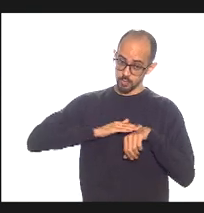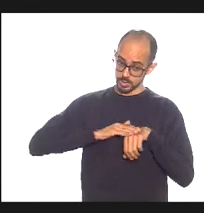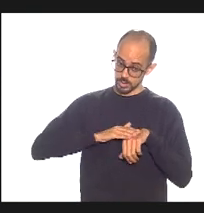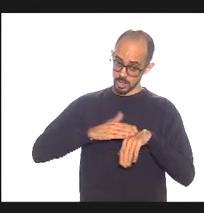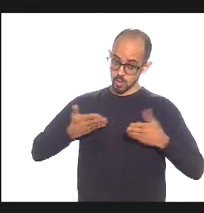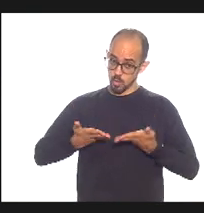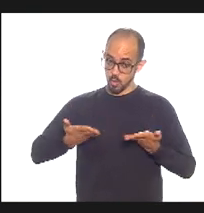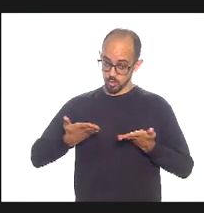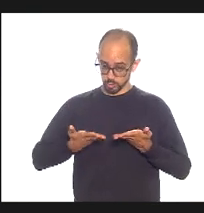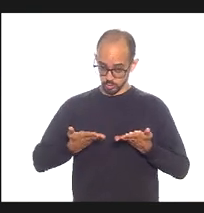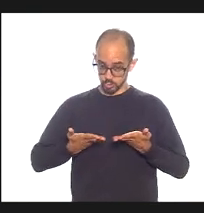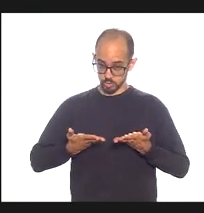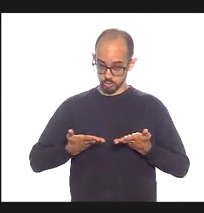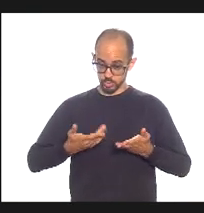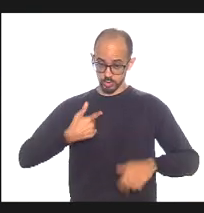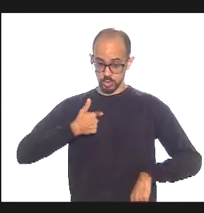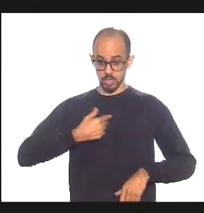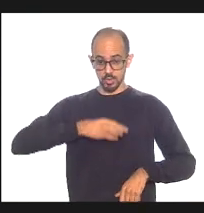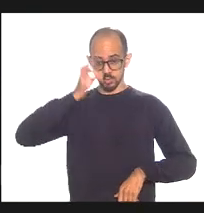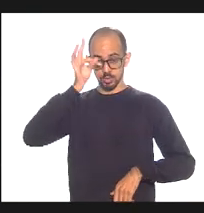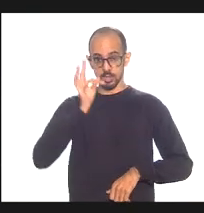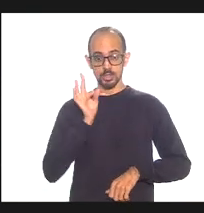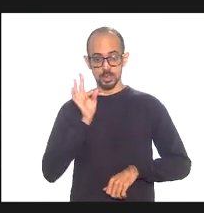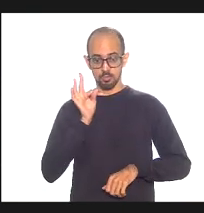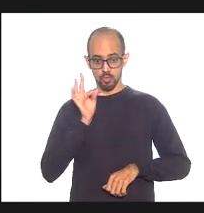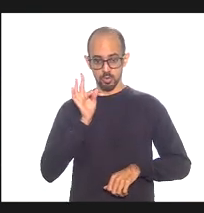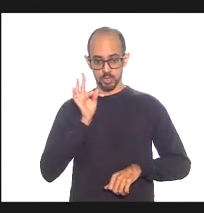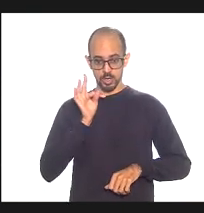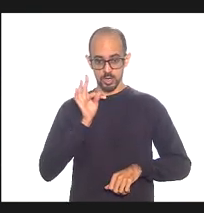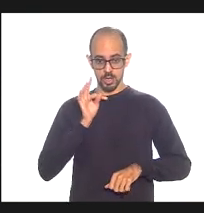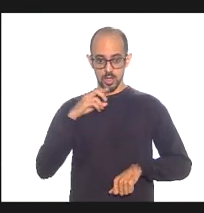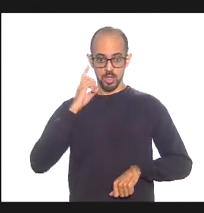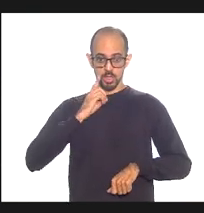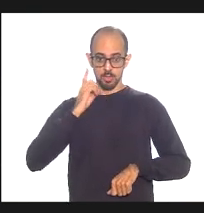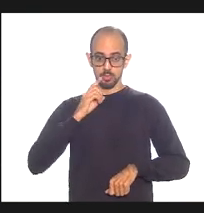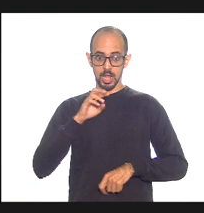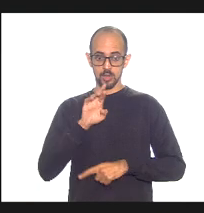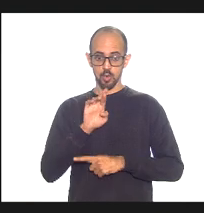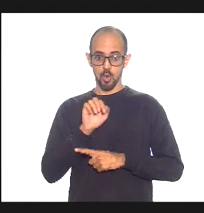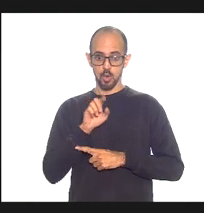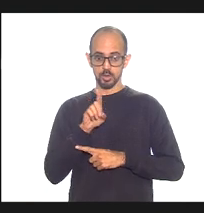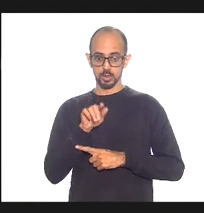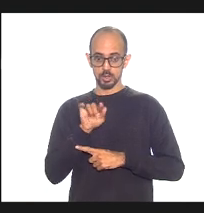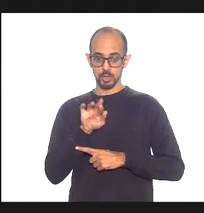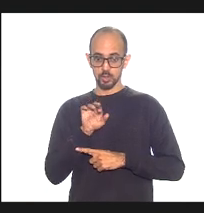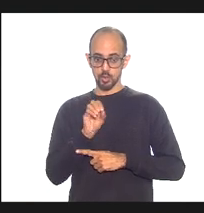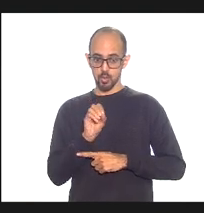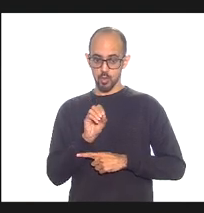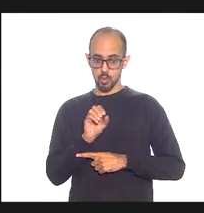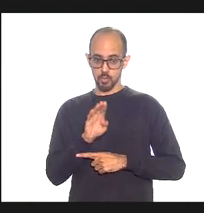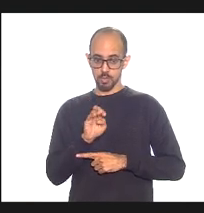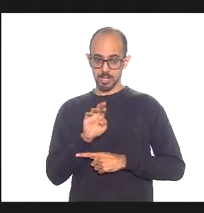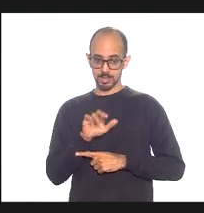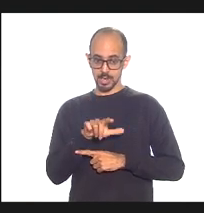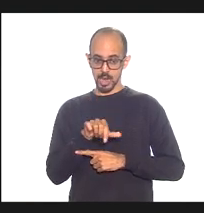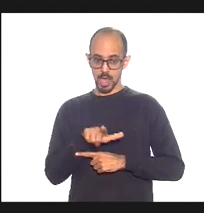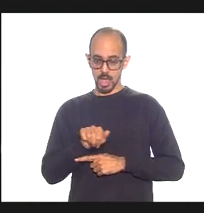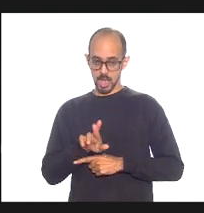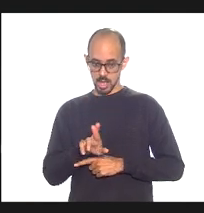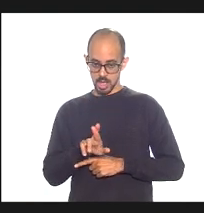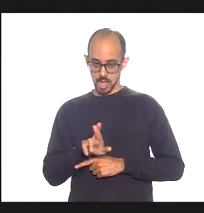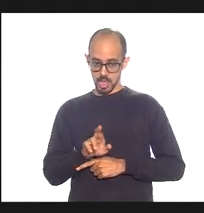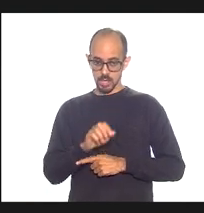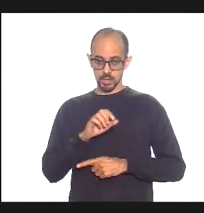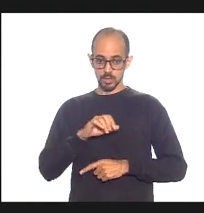eu e como testemunho, o deputado Rodrigo Bacelar, o deputado Jair Bittencourt,